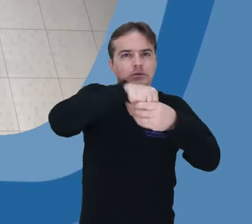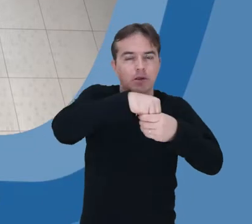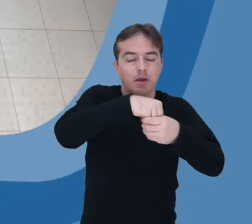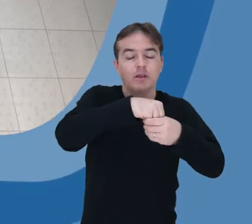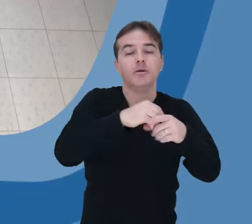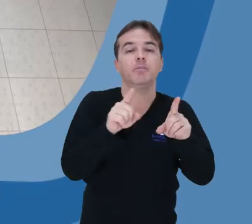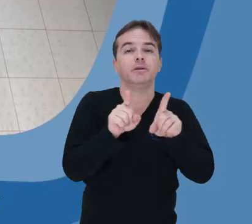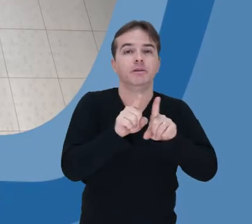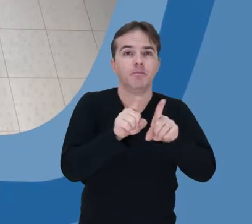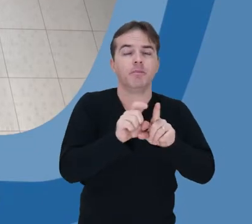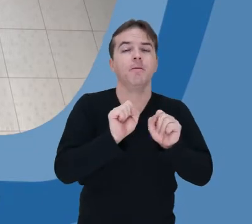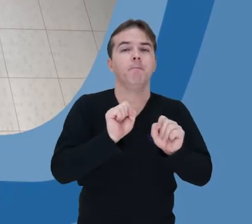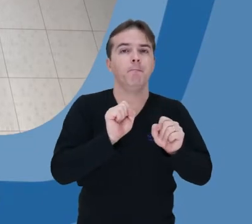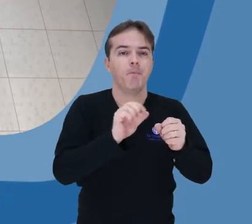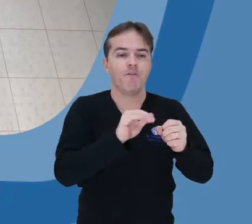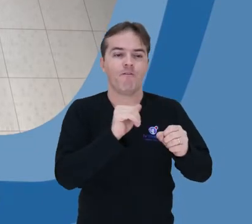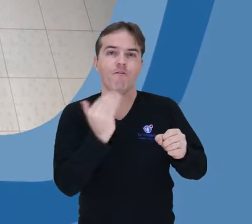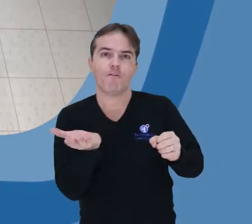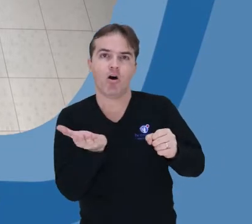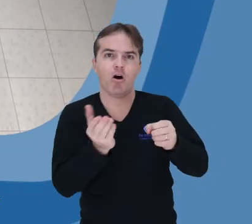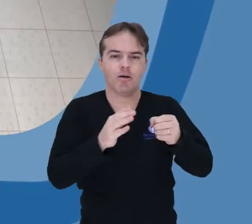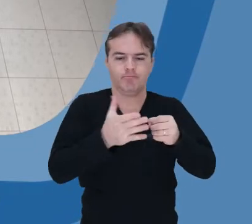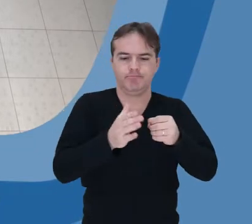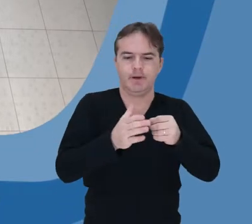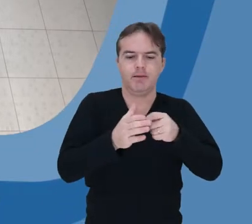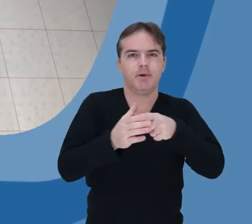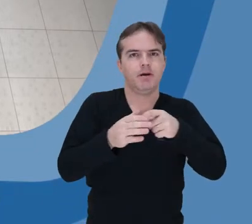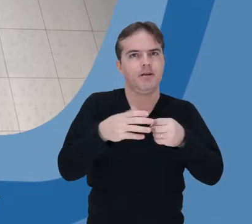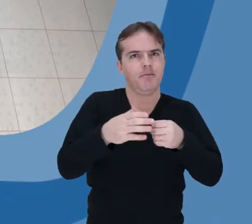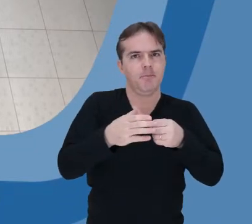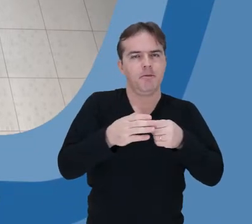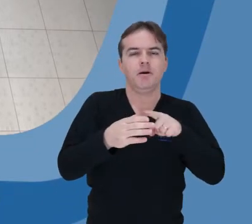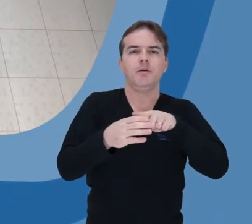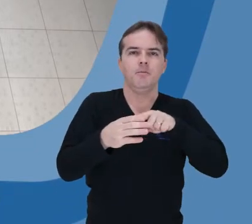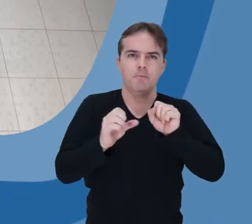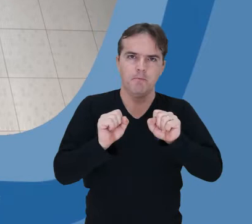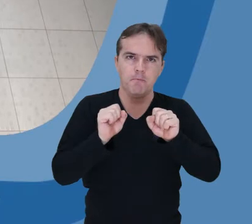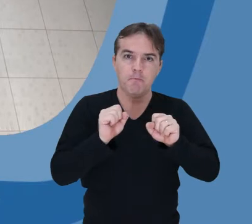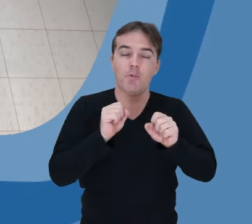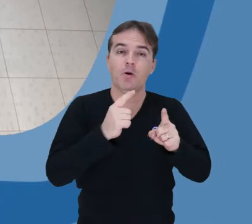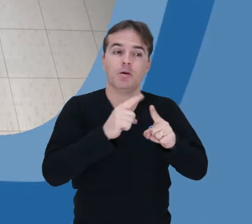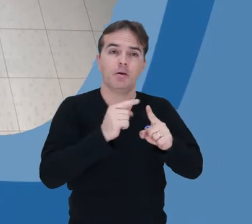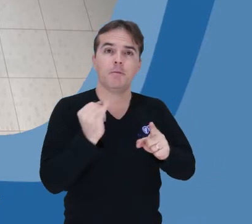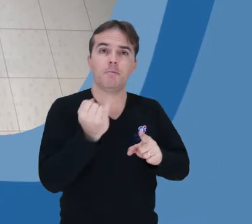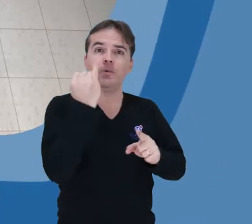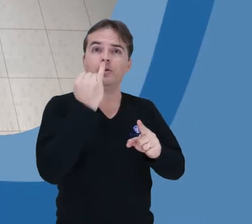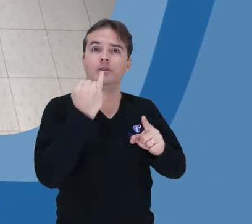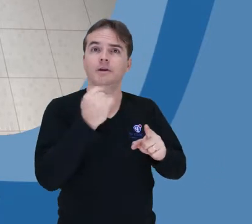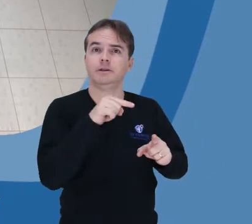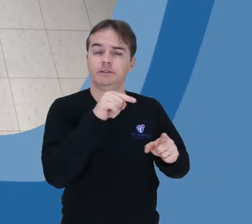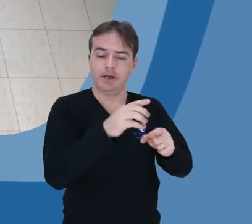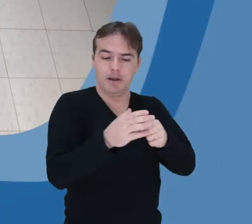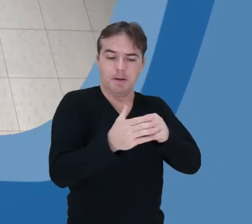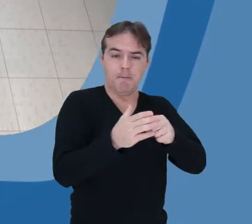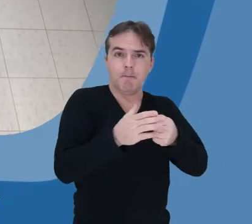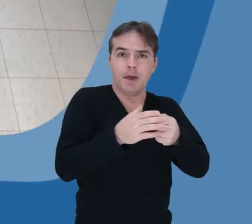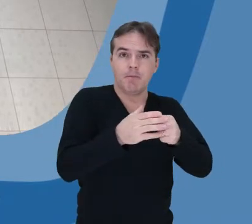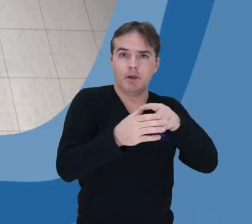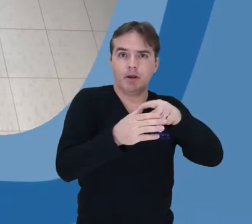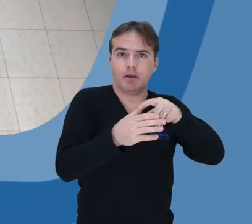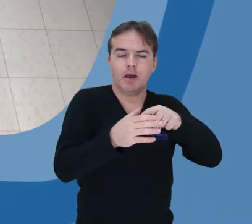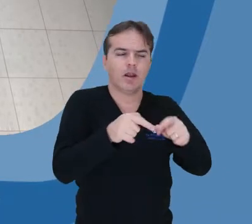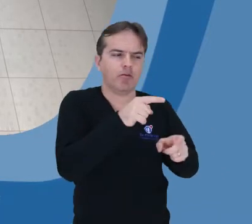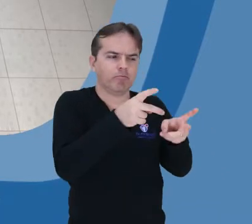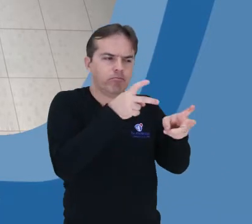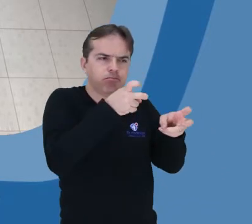viral, mas também externamente, principalmente na sua membrana. E isso é o ponto importante, porque é nessa membrana onde nós